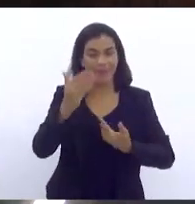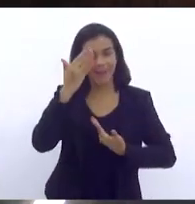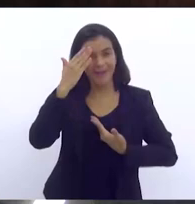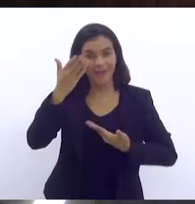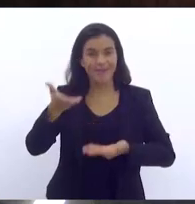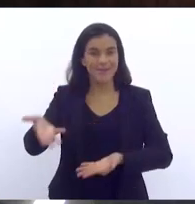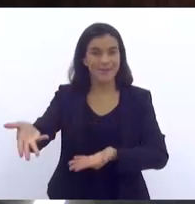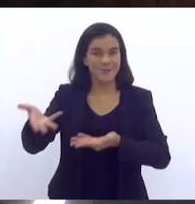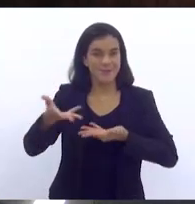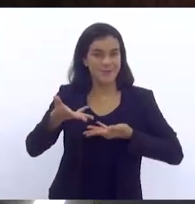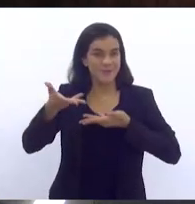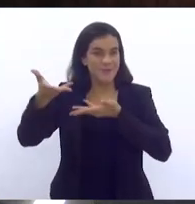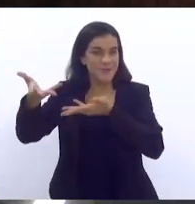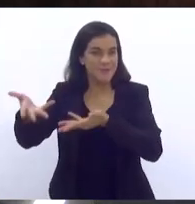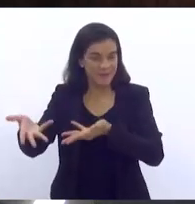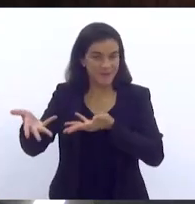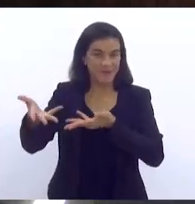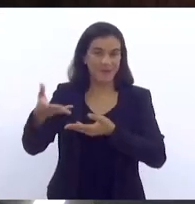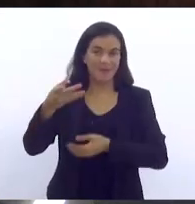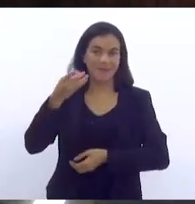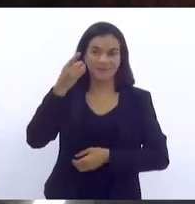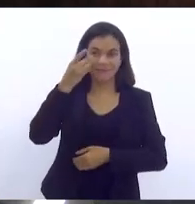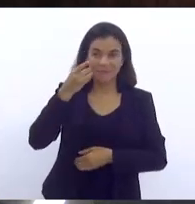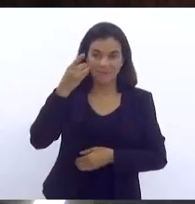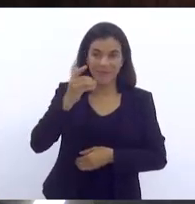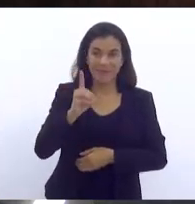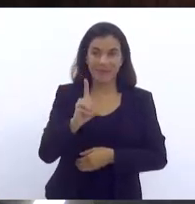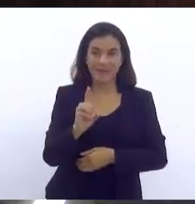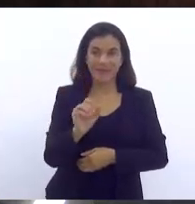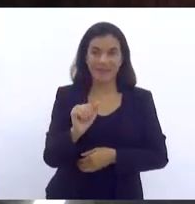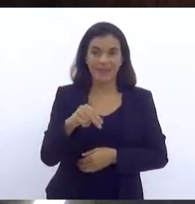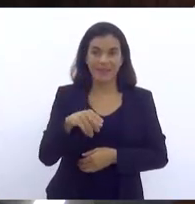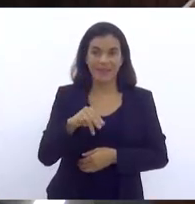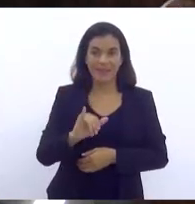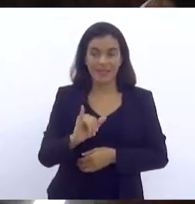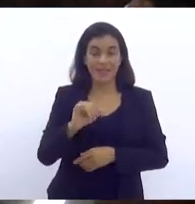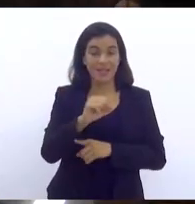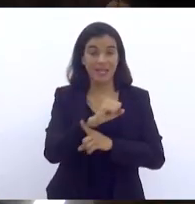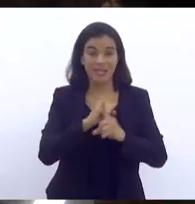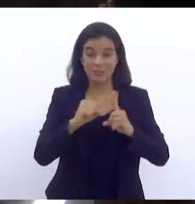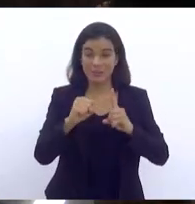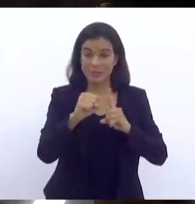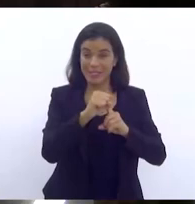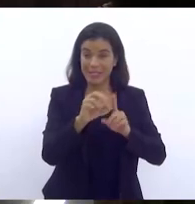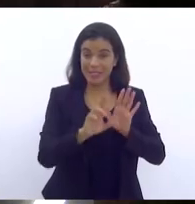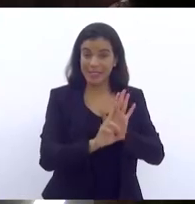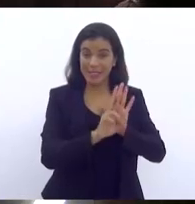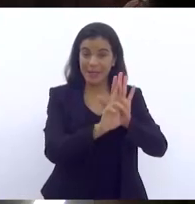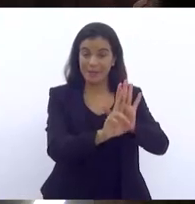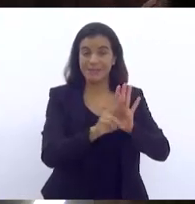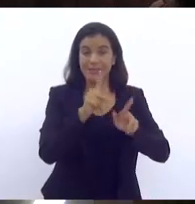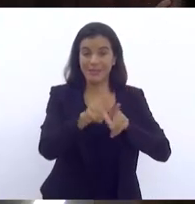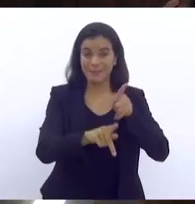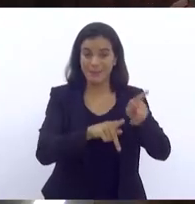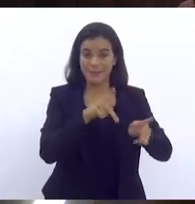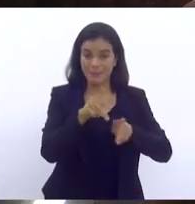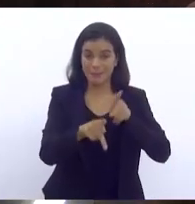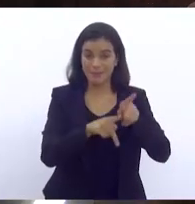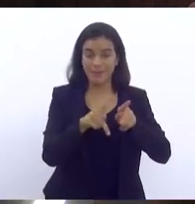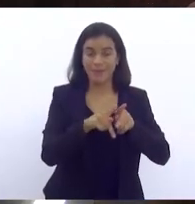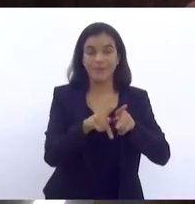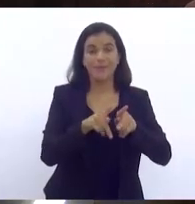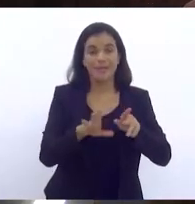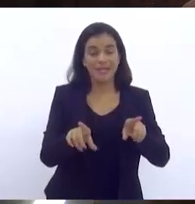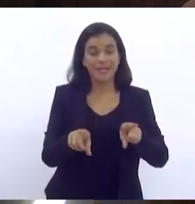convite dos parlamentares deputada Dani Monteiro da sociedade civil cita aqui rede favelas